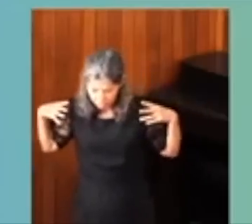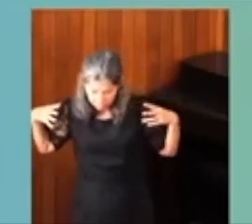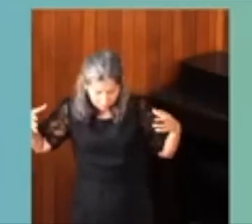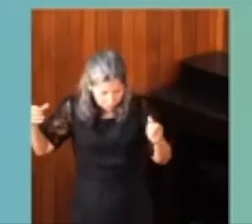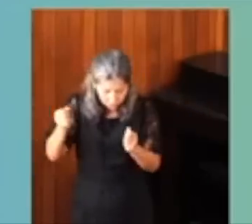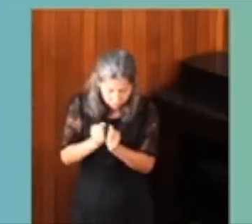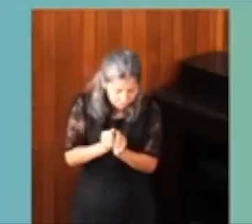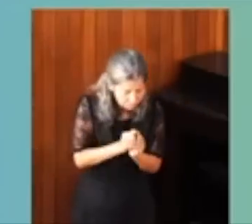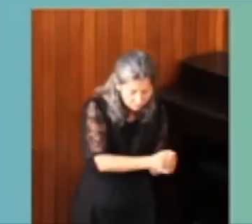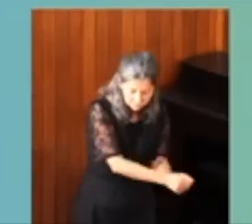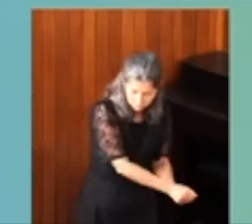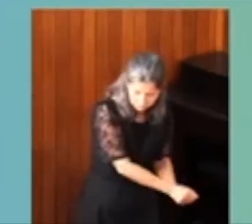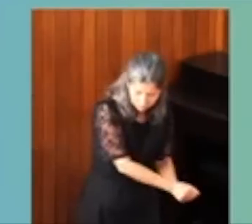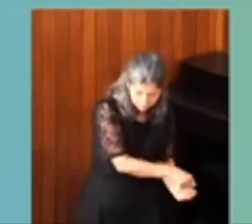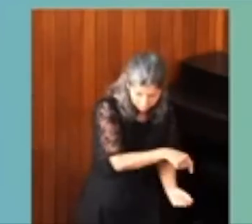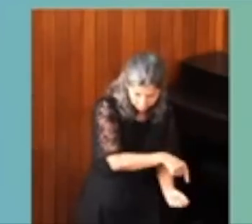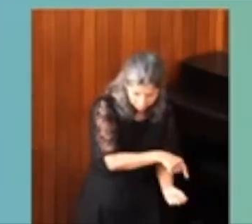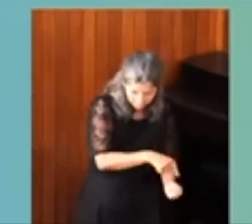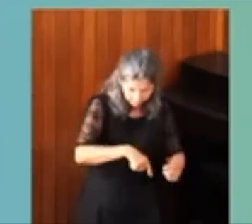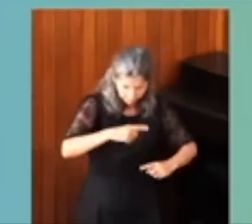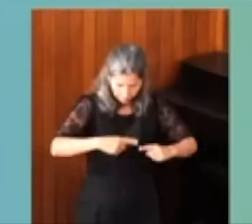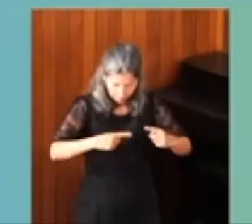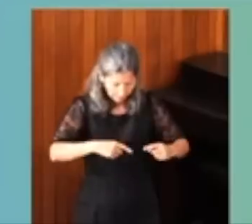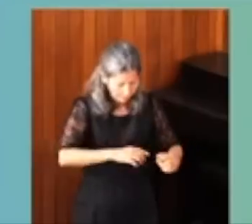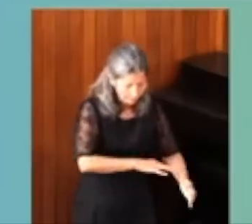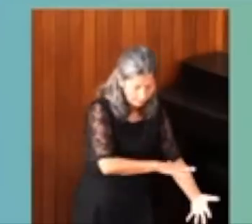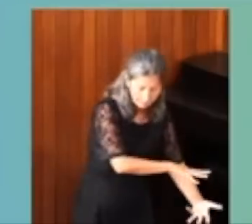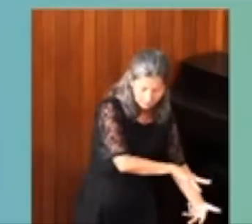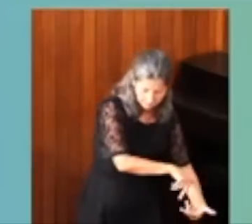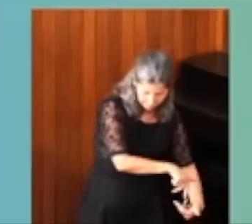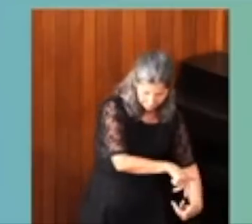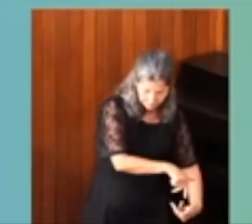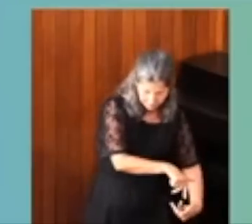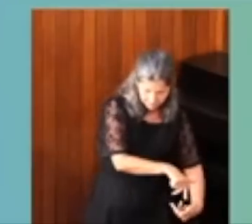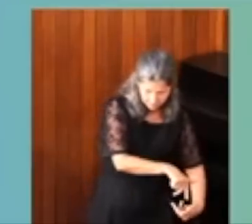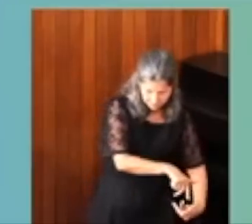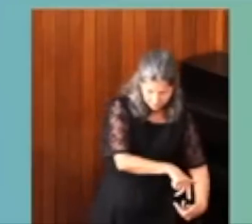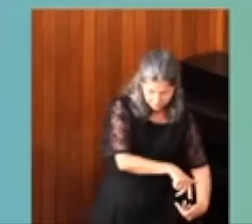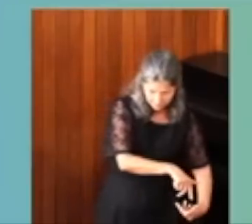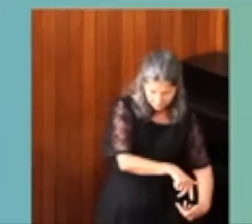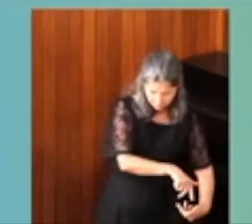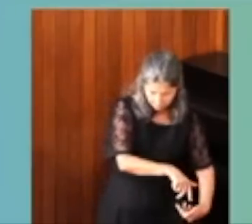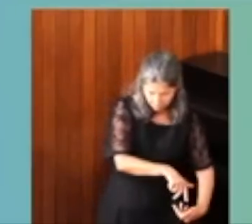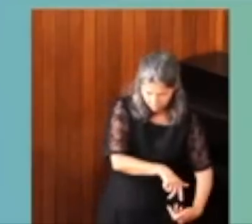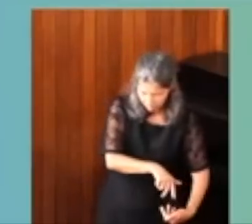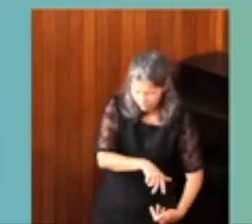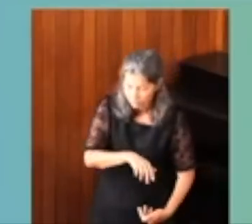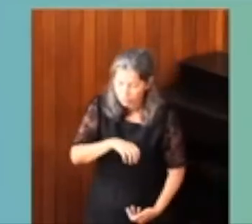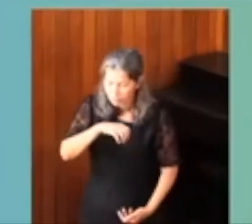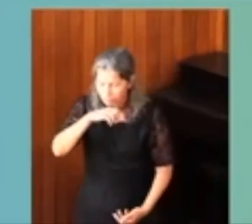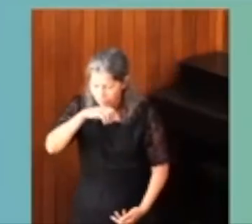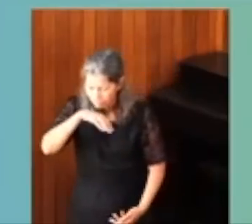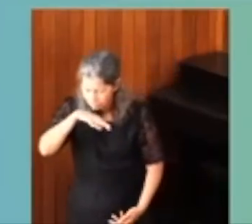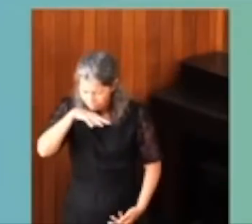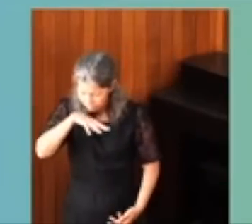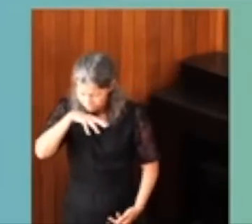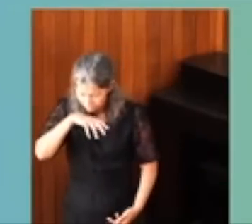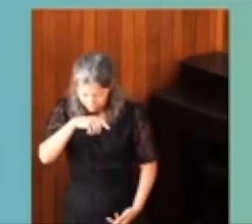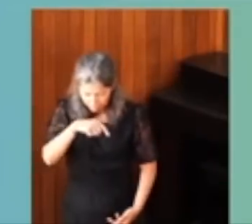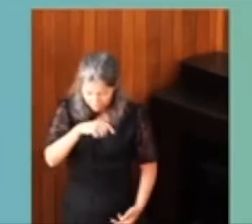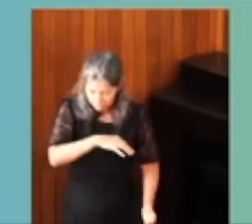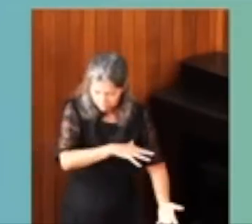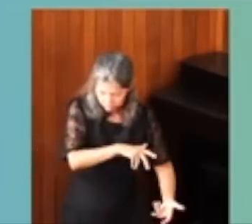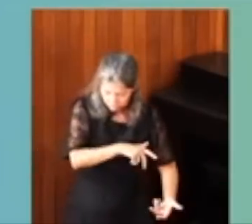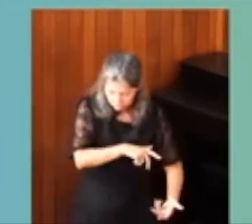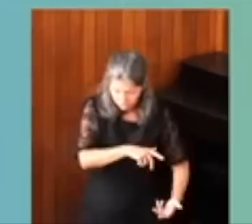se transporta para cá, e nos versos 9 a 12 a gente vê o dragão indo contra Jesus, o menino que nasceu. Ele usou o Império Romano